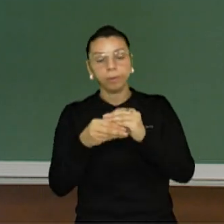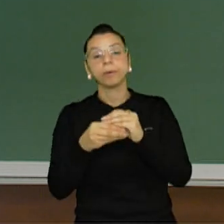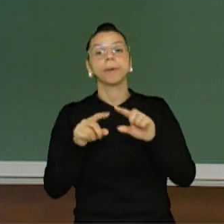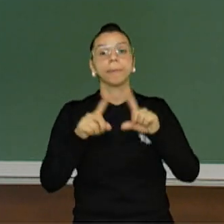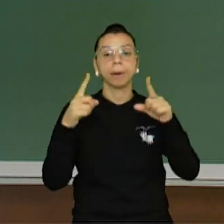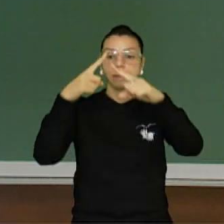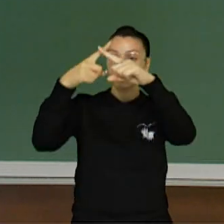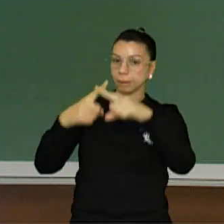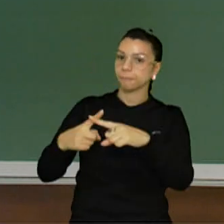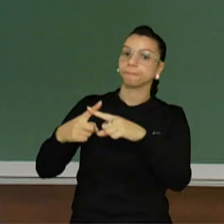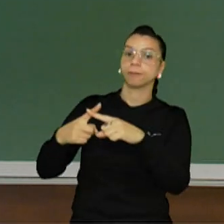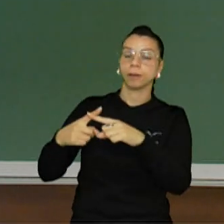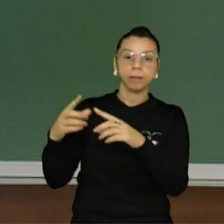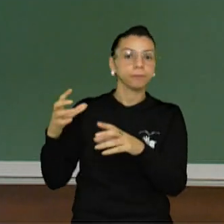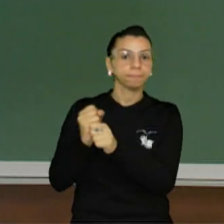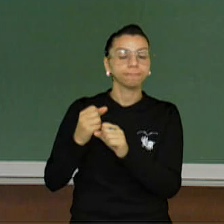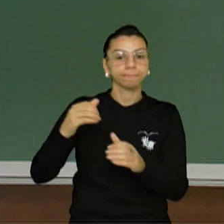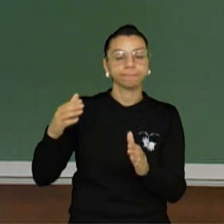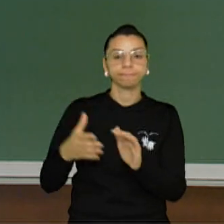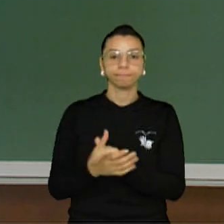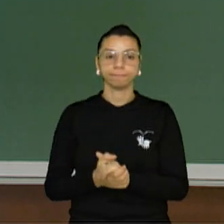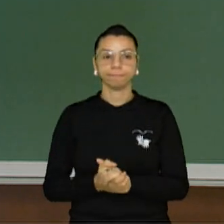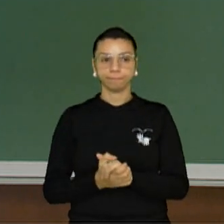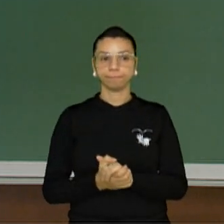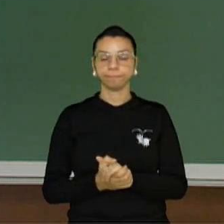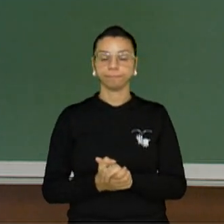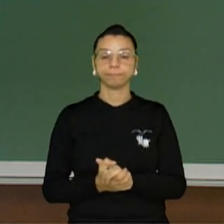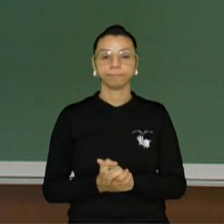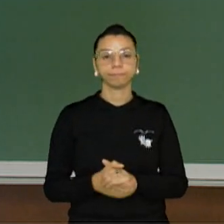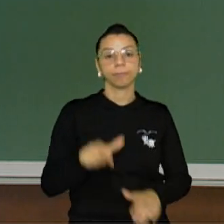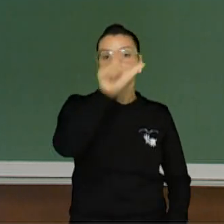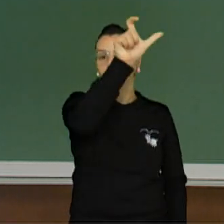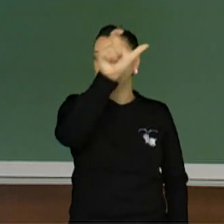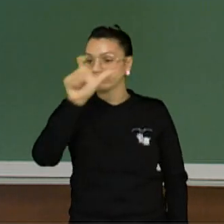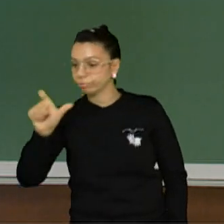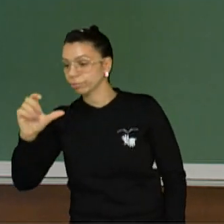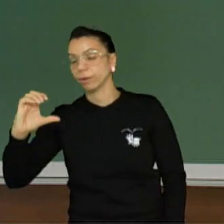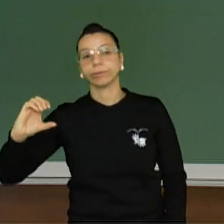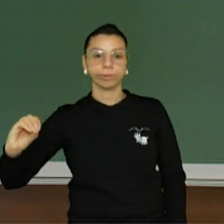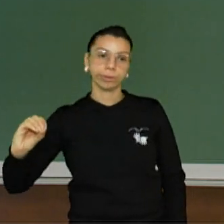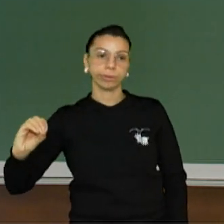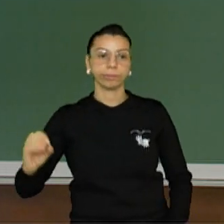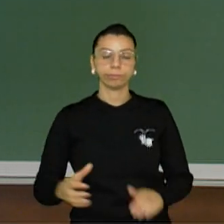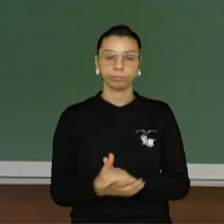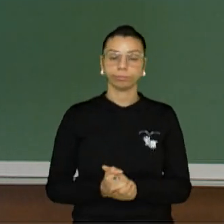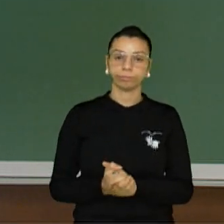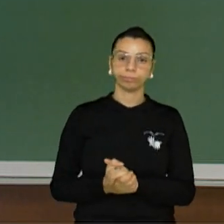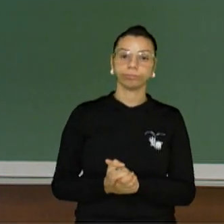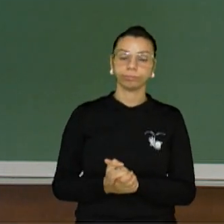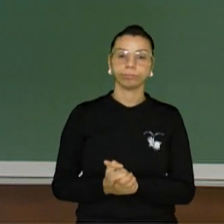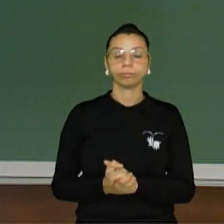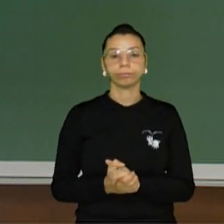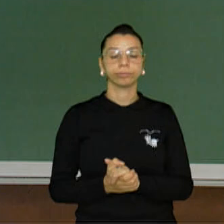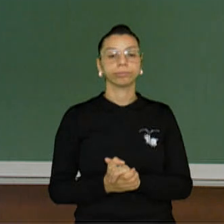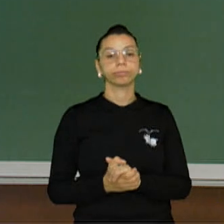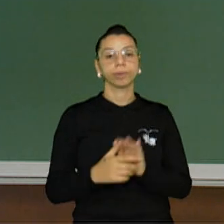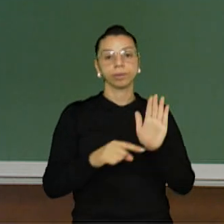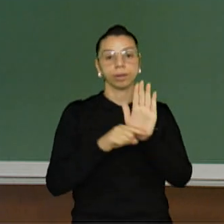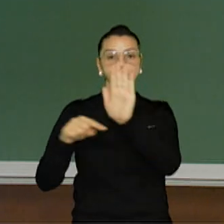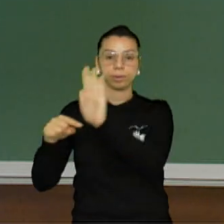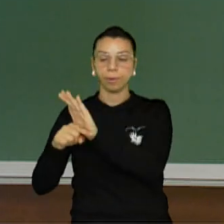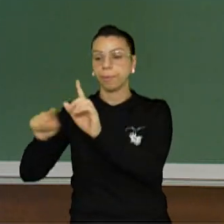na multiplicação ele absorve tudo. Então, diagonal que tem 0, 0. Aqui, joguinho de sinal, mais 18.